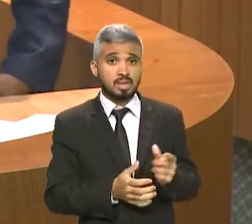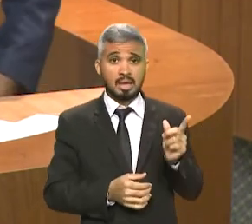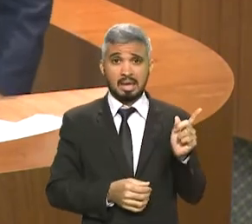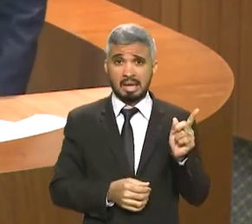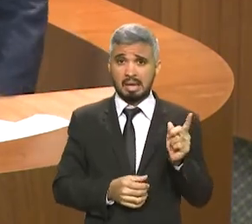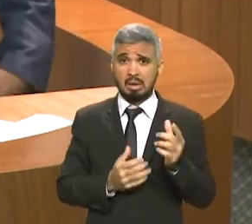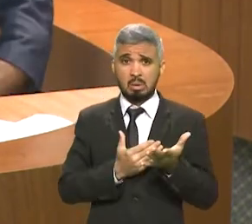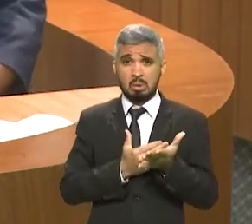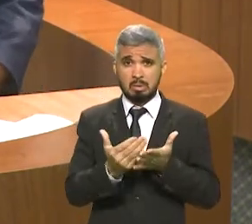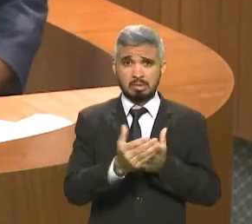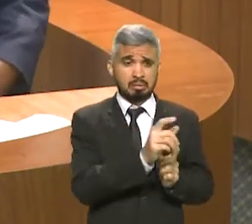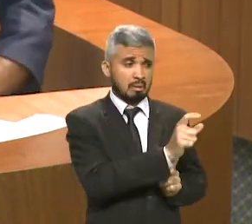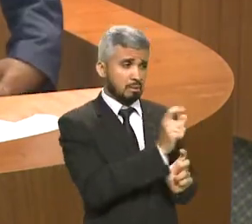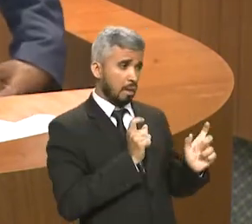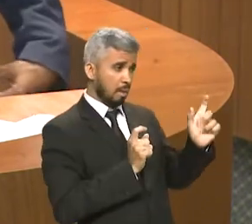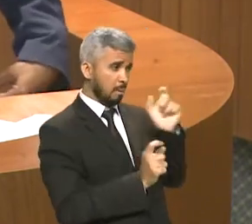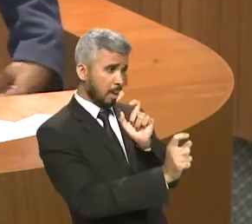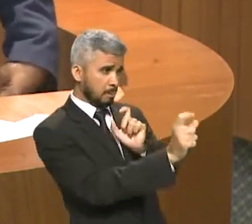calão, de impropérios,